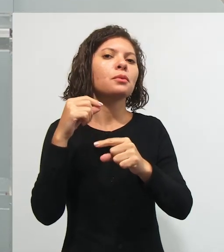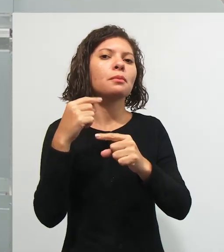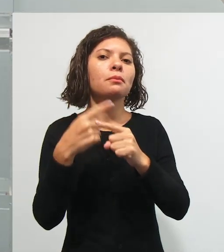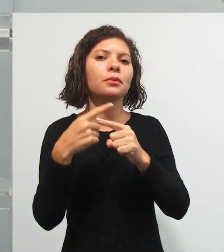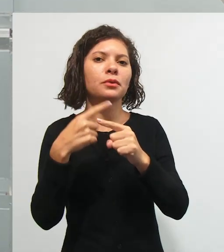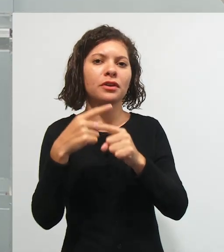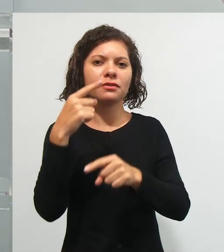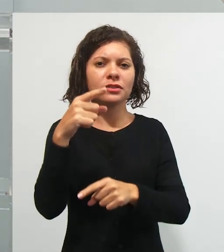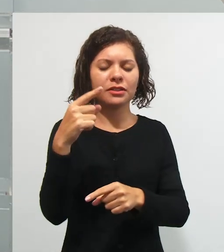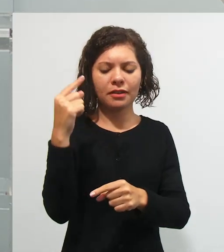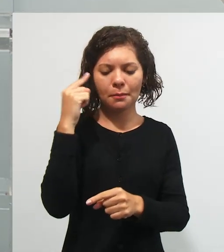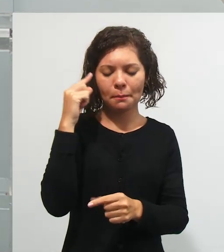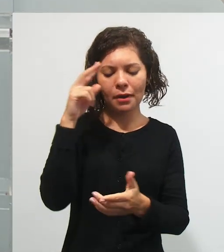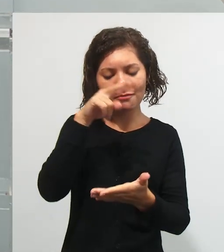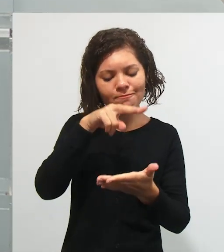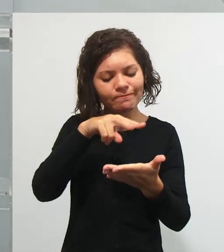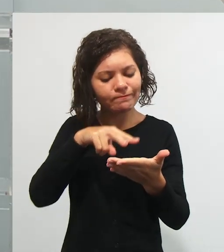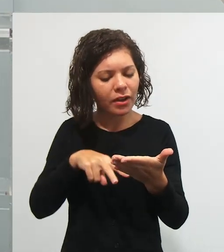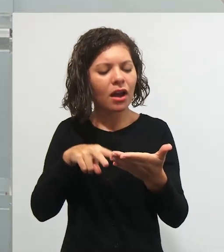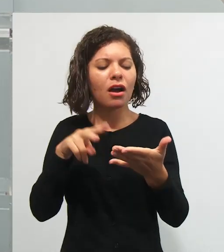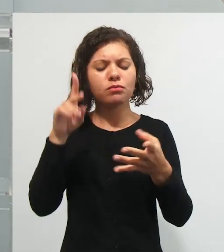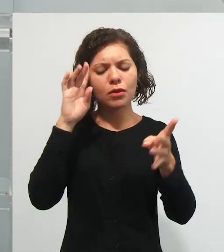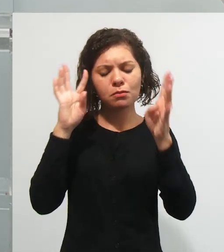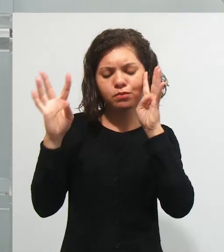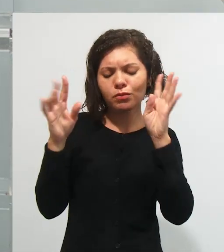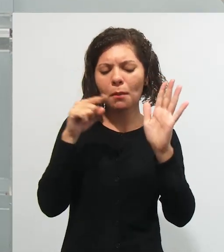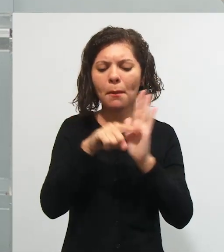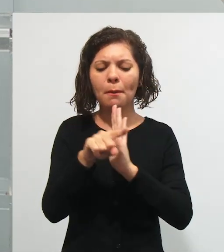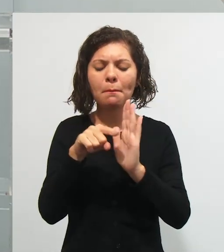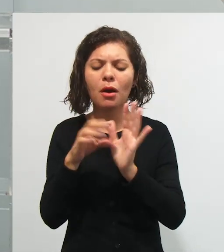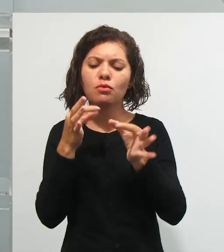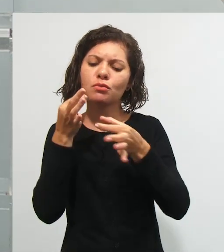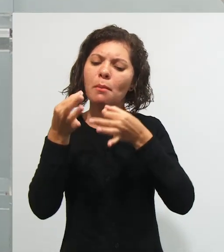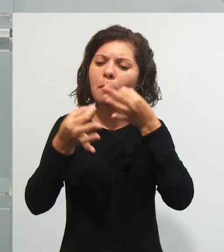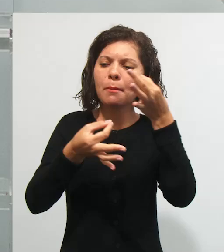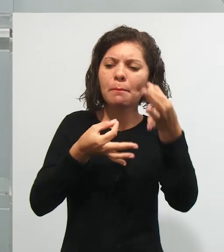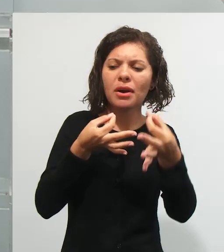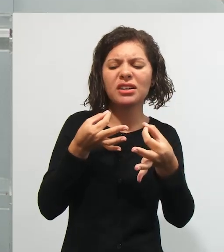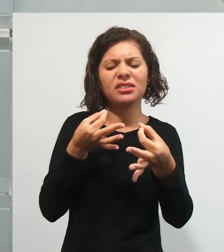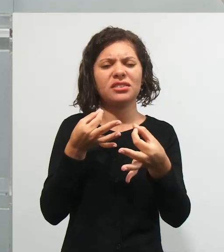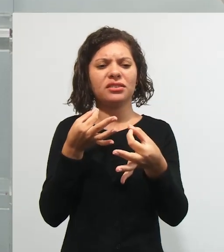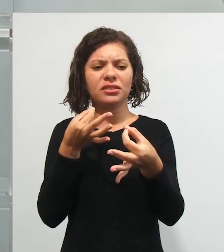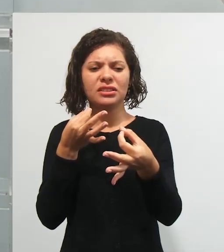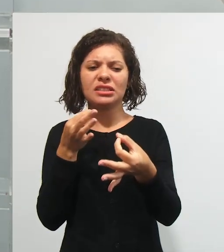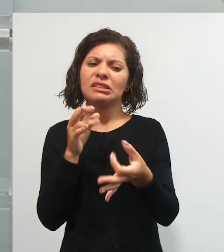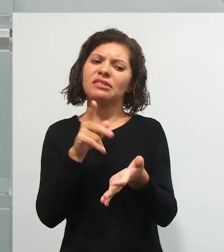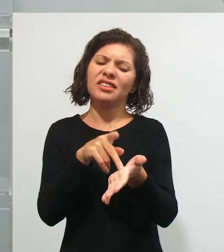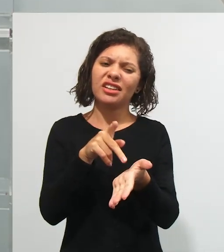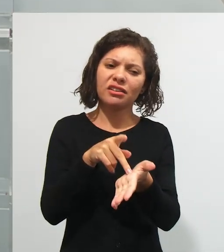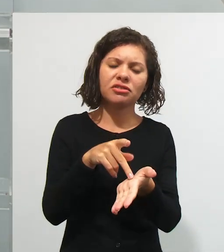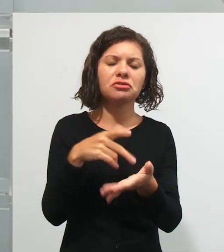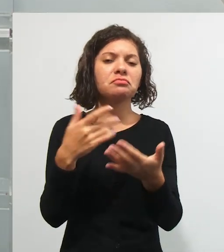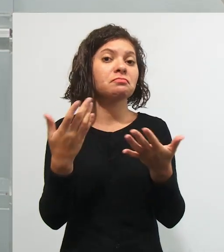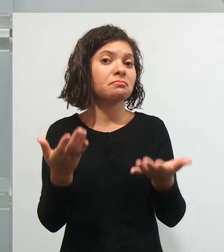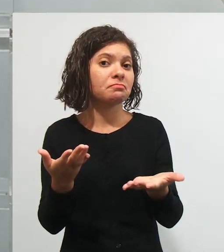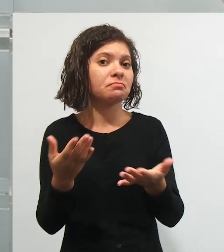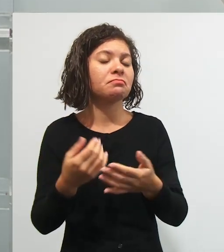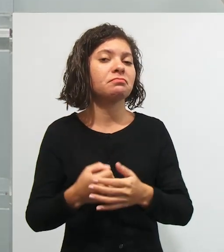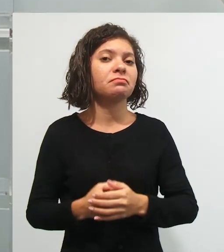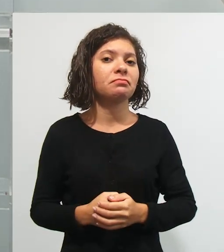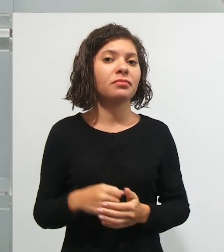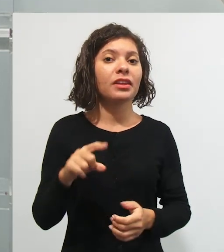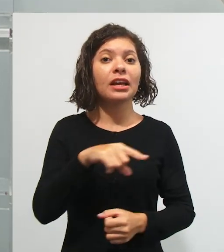questionar, você vai indagar, você vai perguntar, você vai duvidar. E esse movimento vai